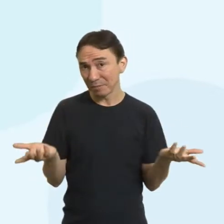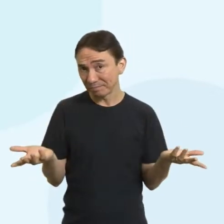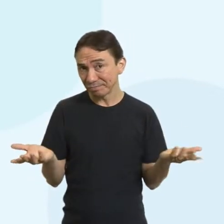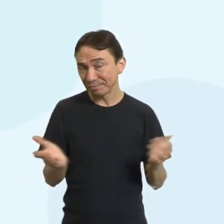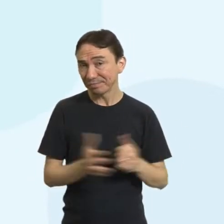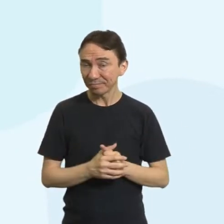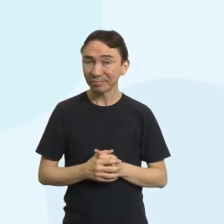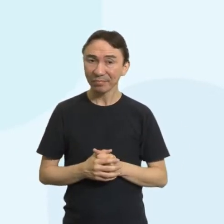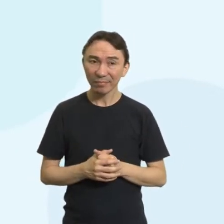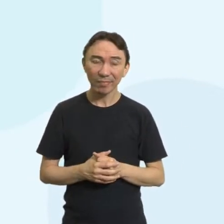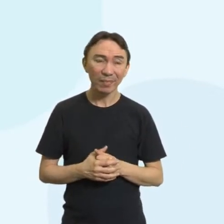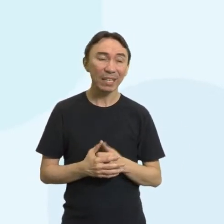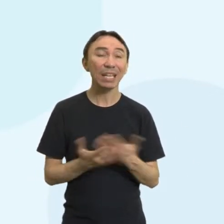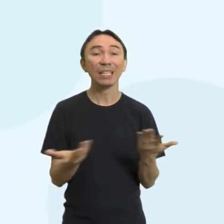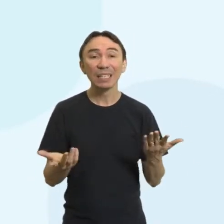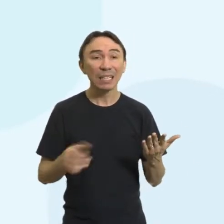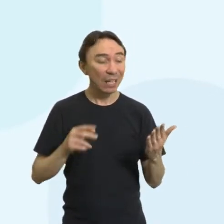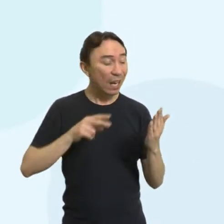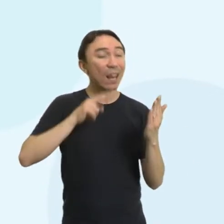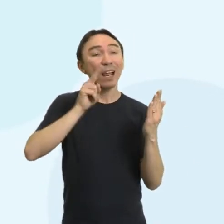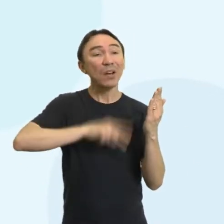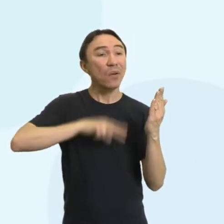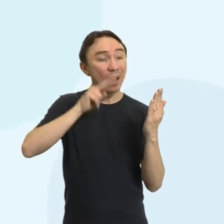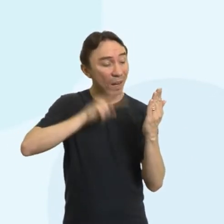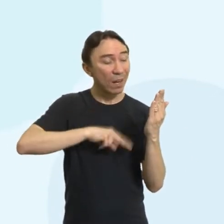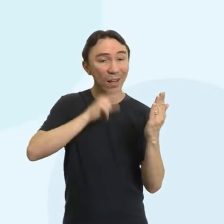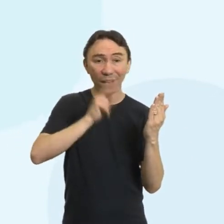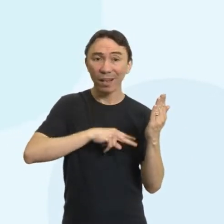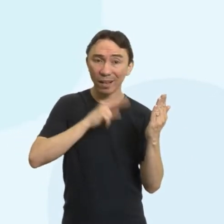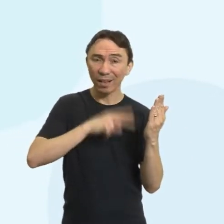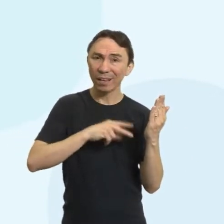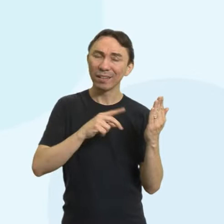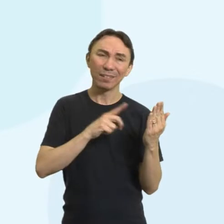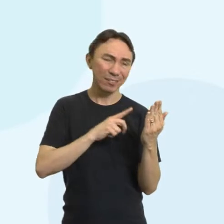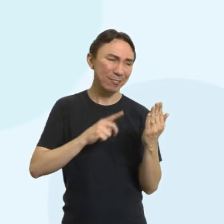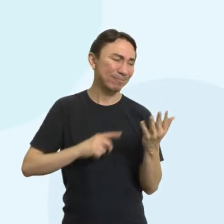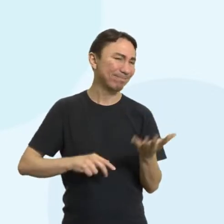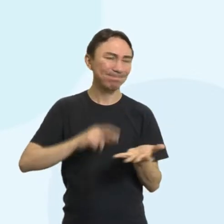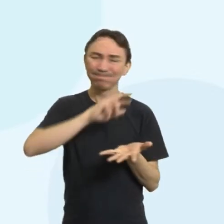então, gente, a prática da leitura, ela proporciona uma série de descobertas, né?